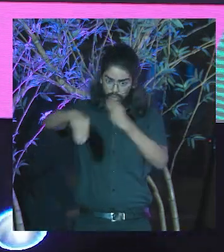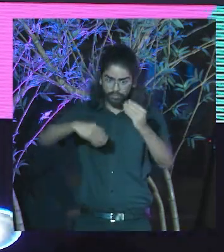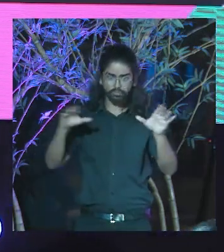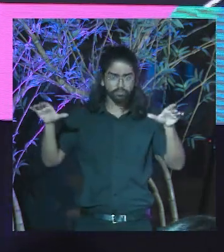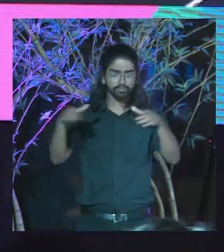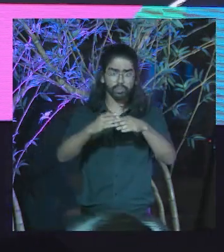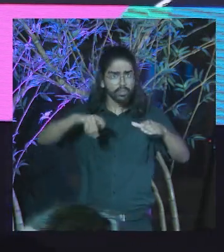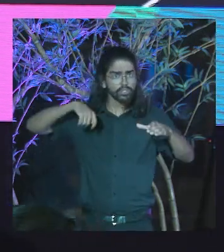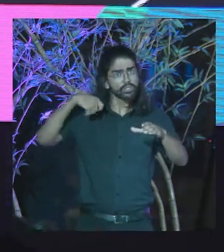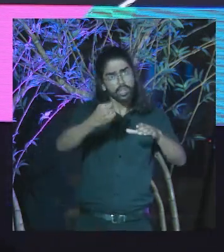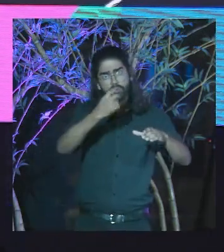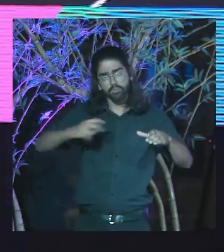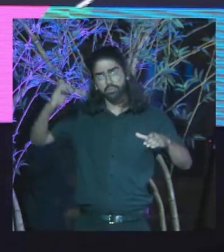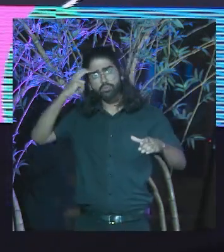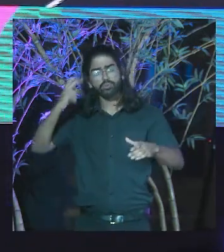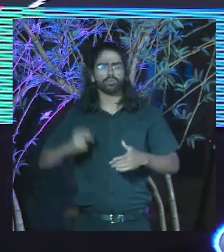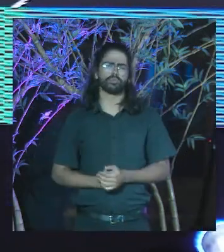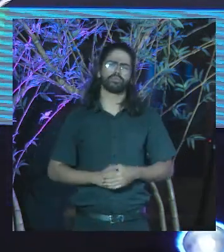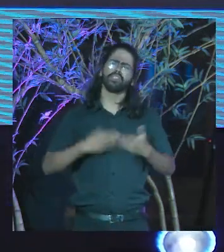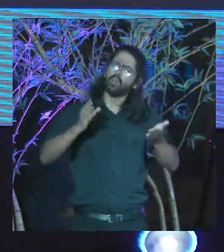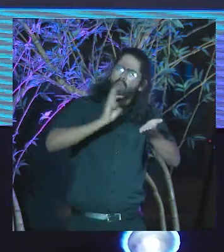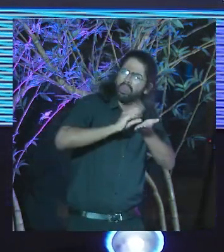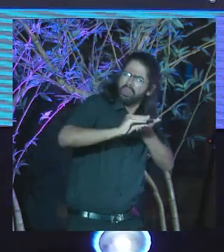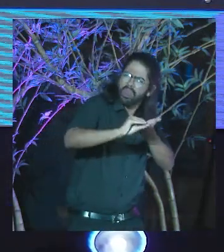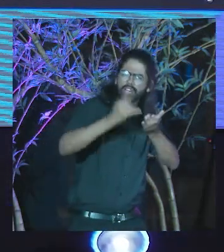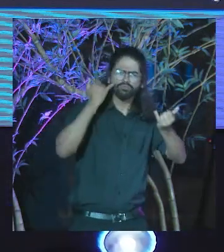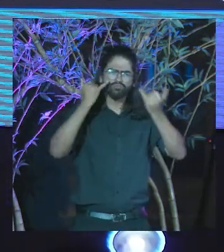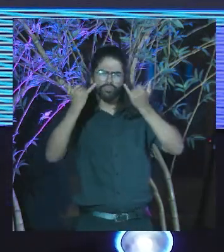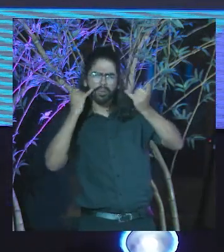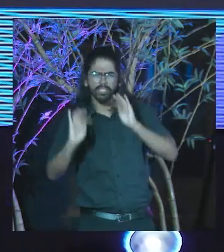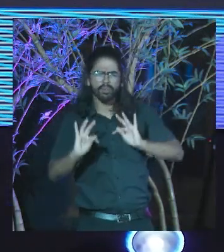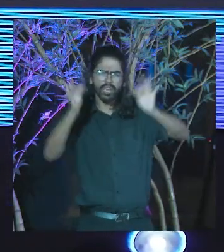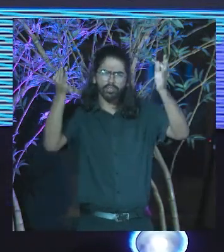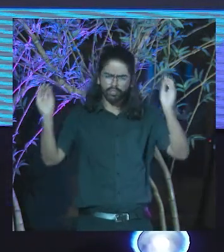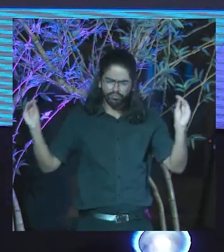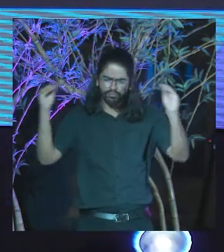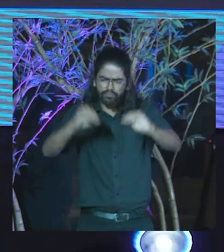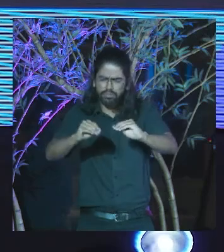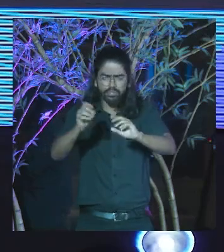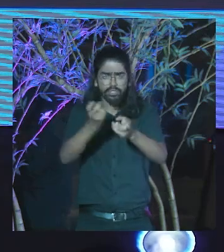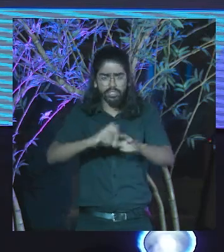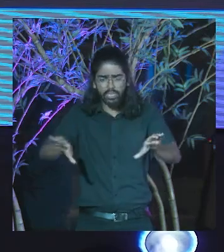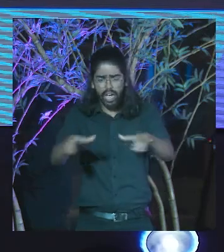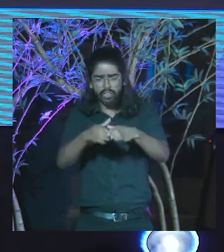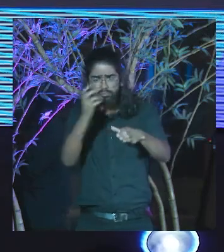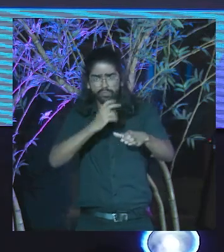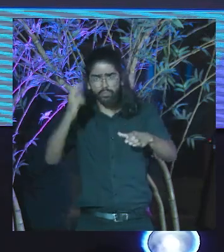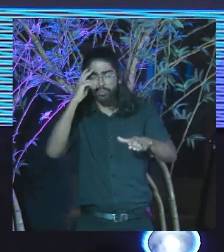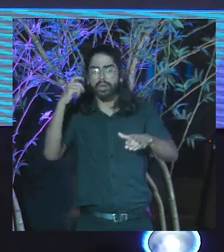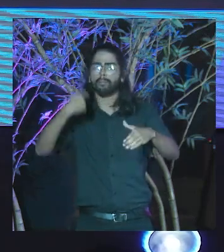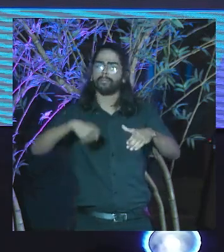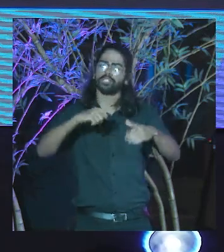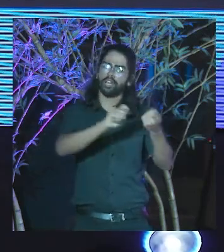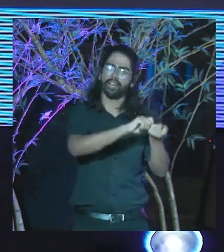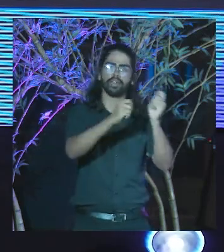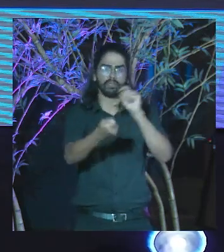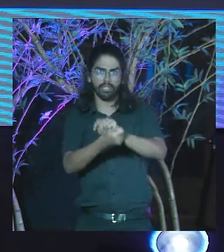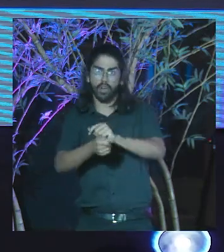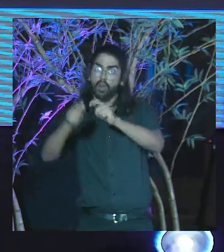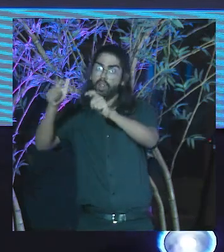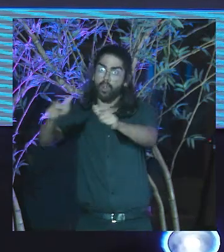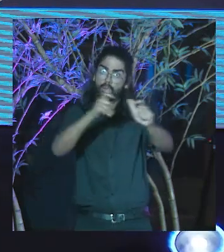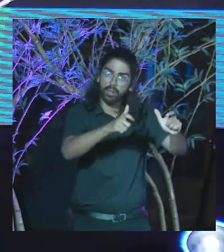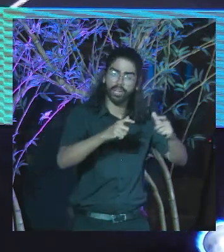todo o movimento de inserir dados, tecnologia da informação dentro de qualquer cultura, eu tenho que adaptar para ambiente,